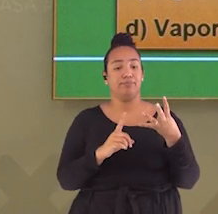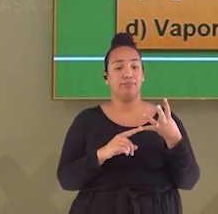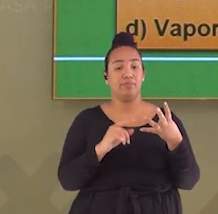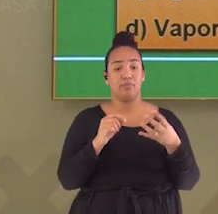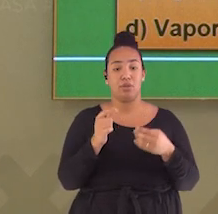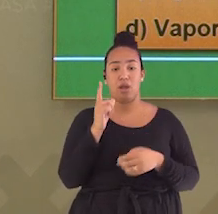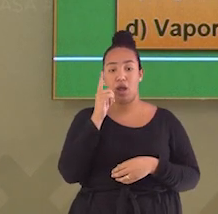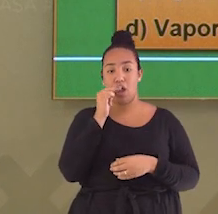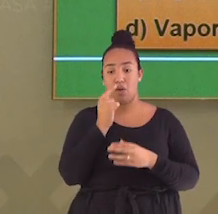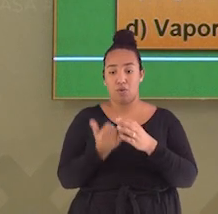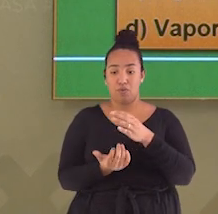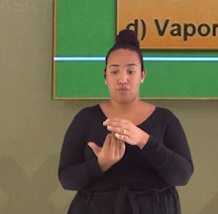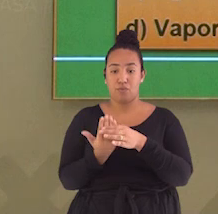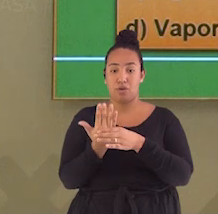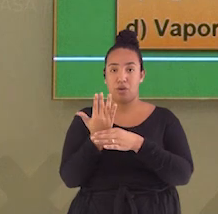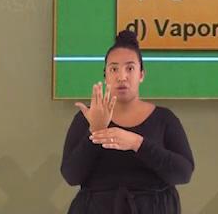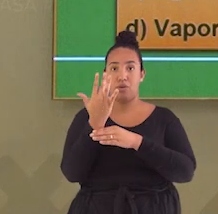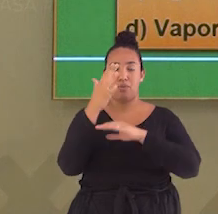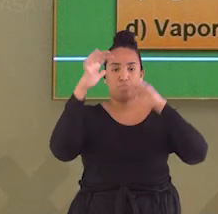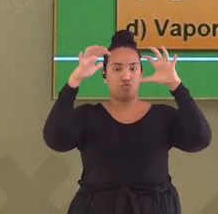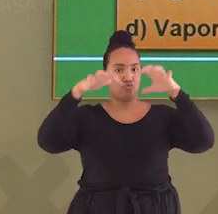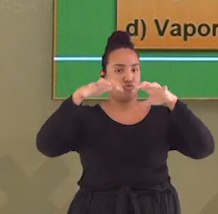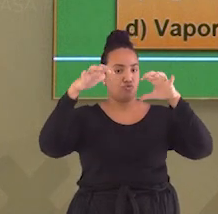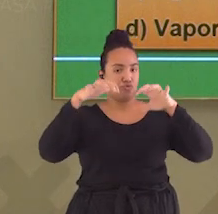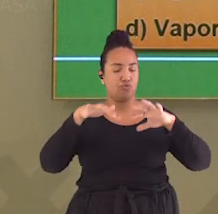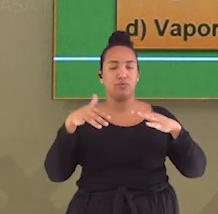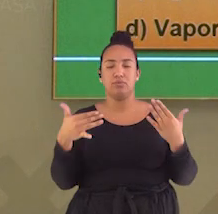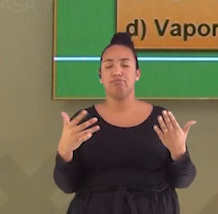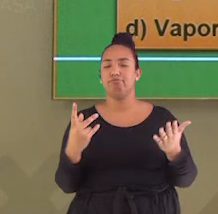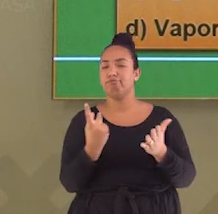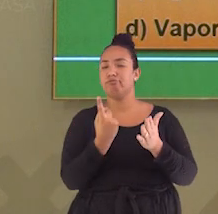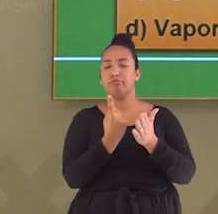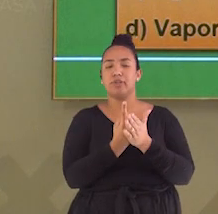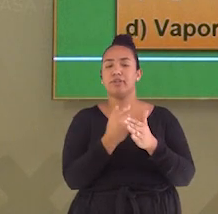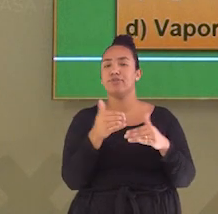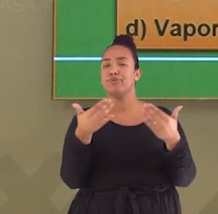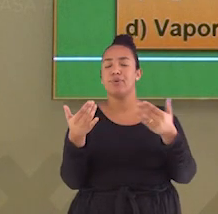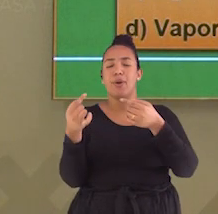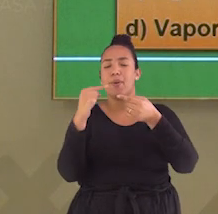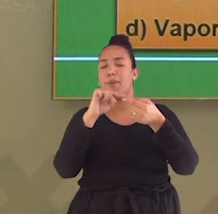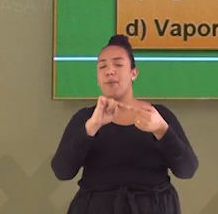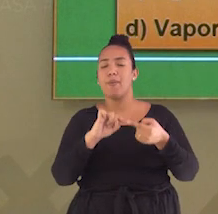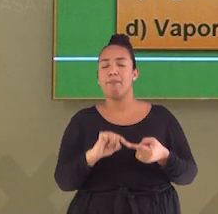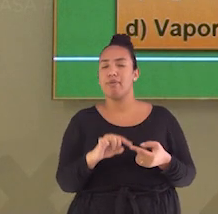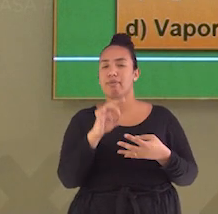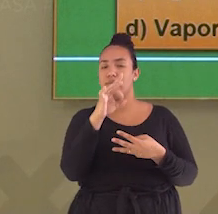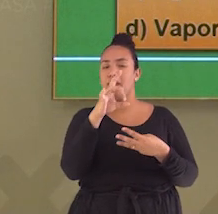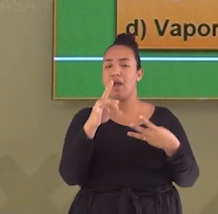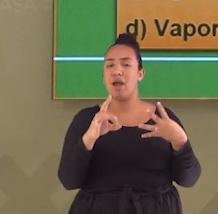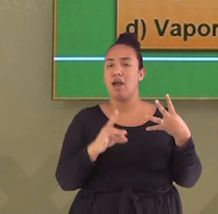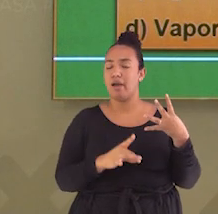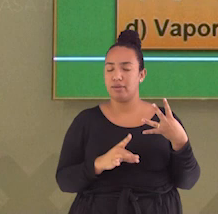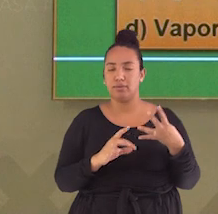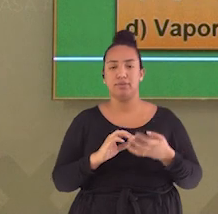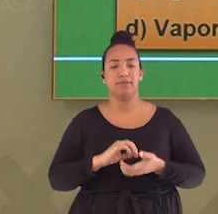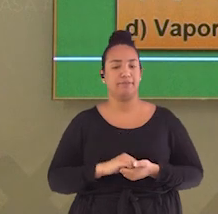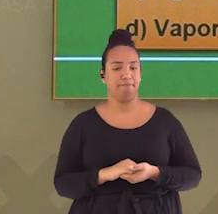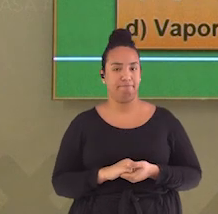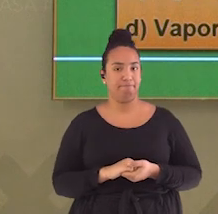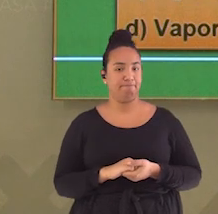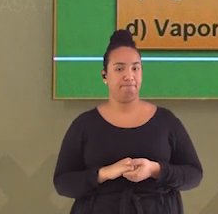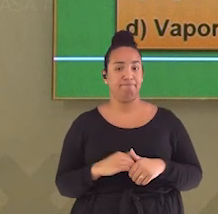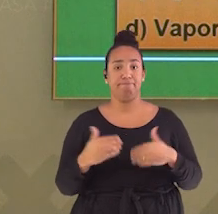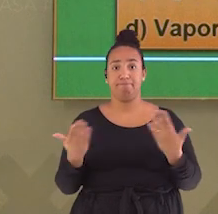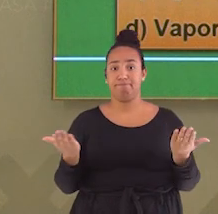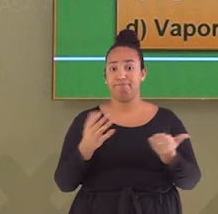o vapor de água se torna chuva. O que está acontecendo? Qual é o nome dessas mudanças?